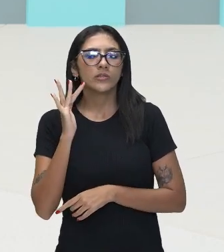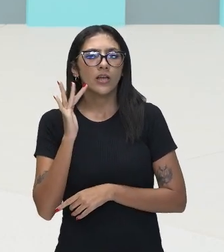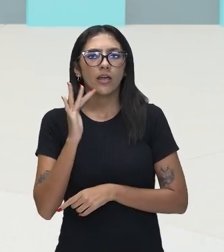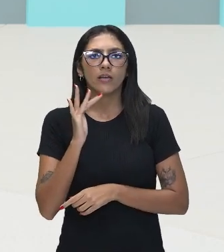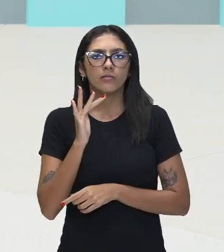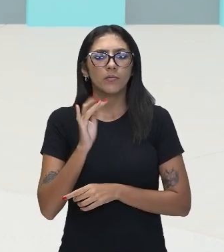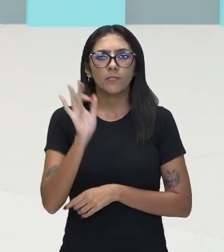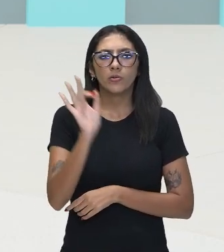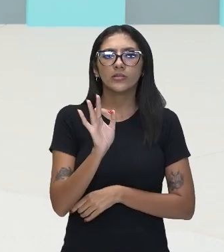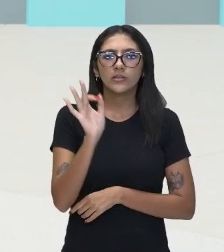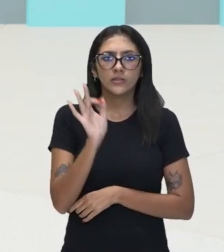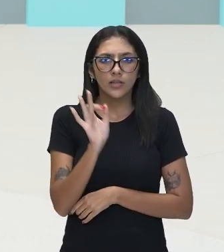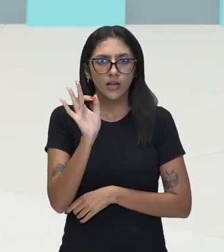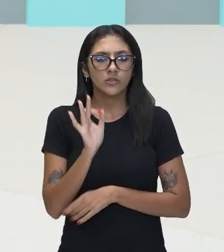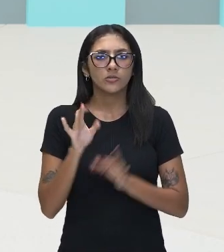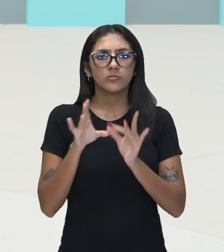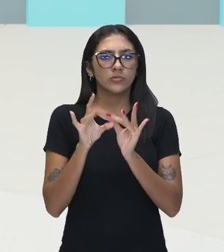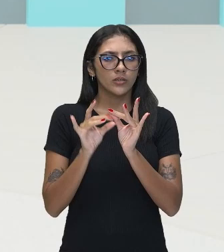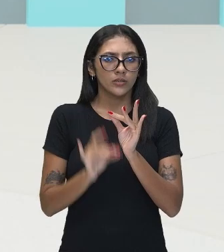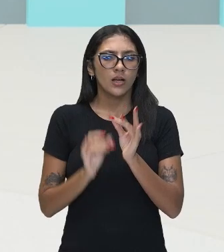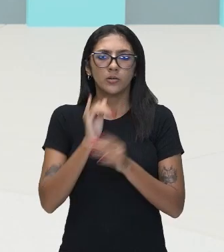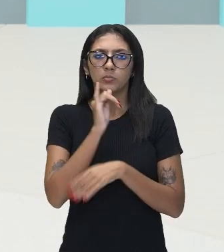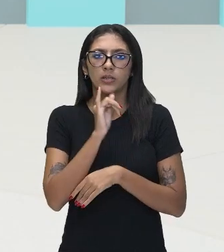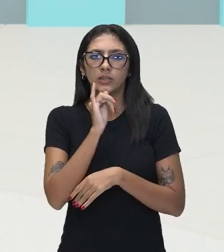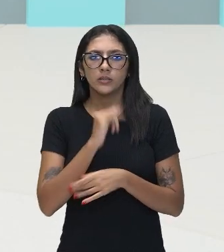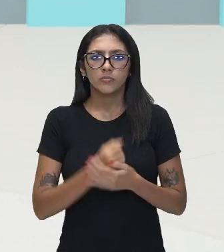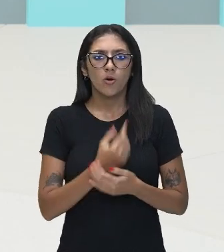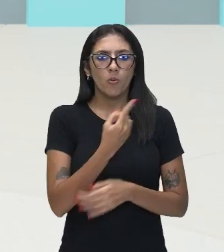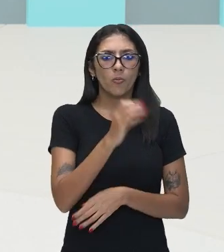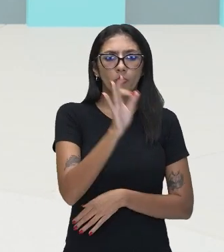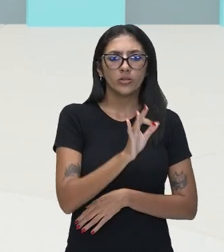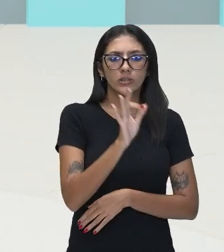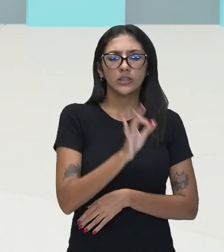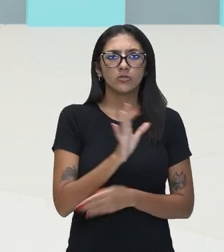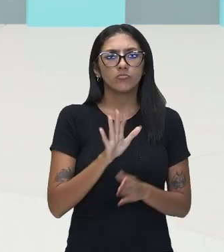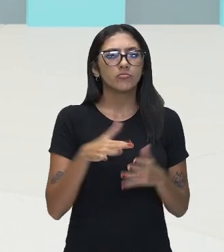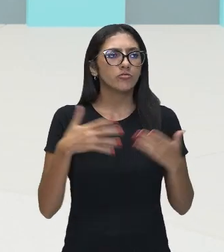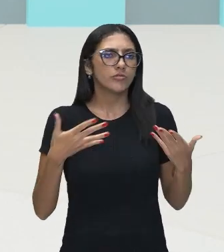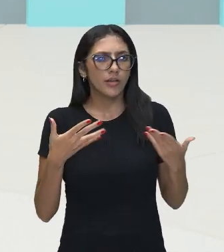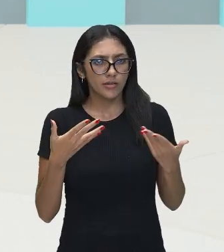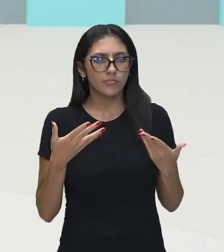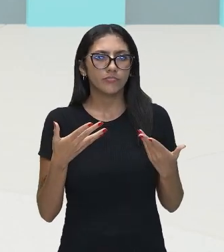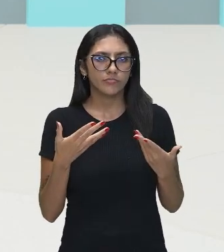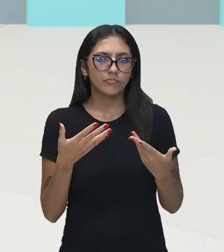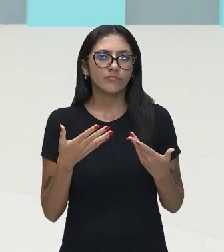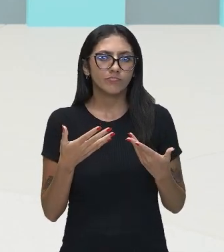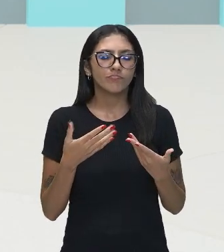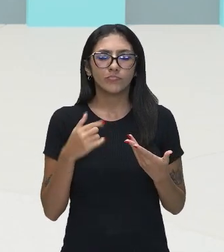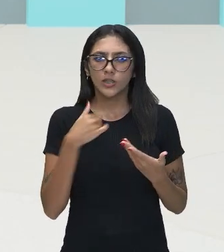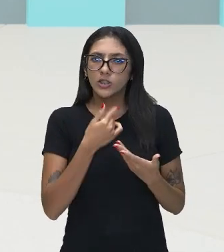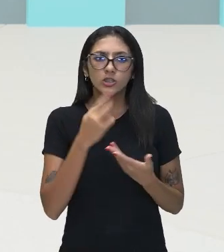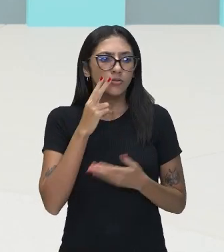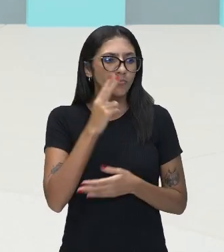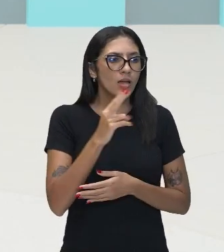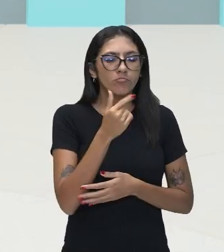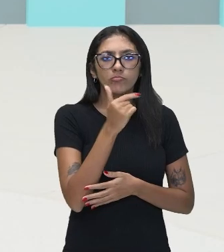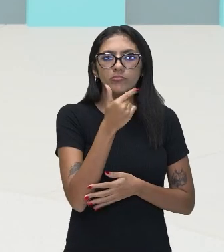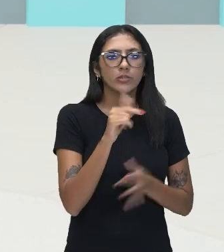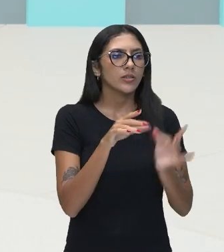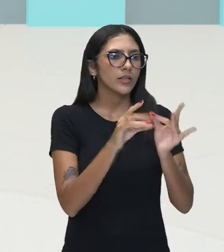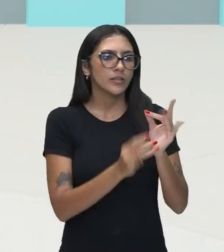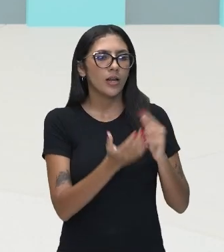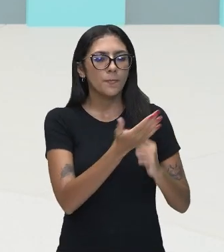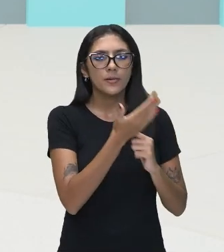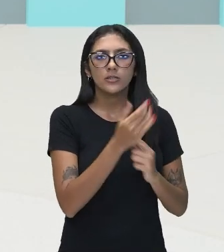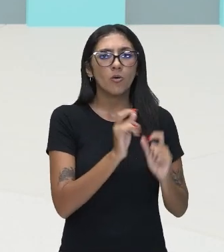quê? Especificação, por exemplo, 1% de alguma coisa, certo? Veja que não está aí especificado do